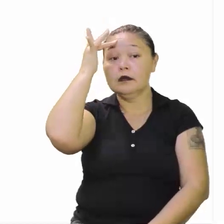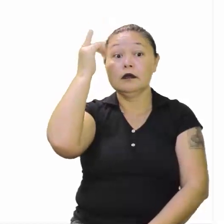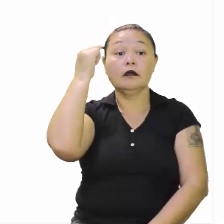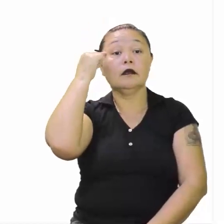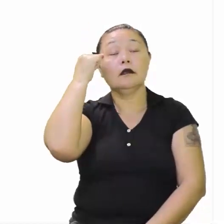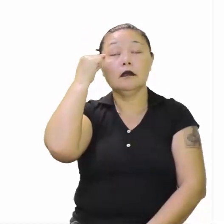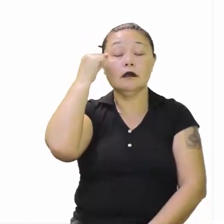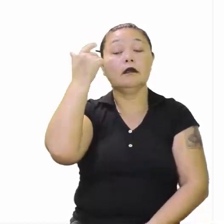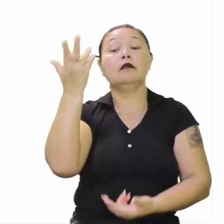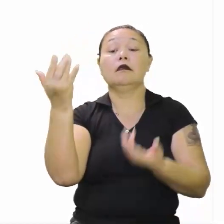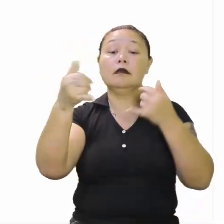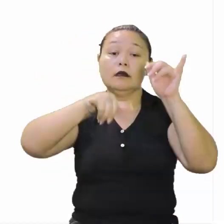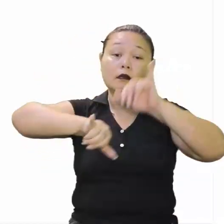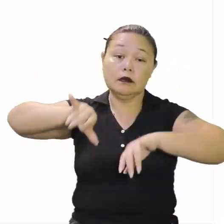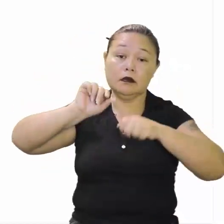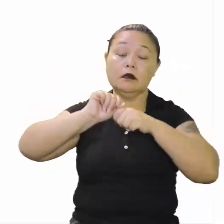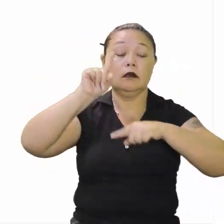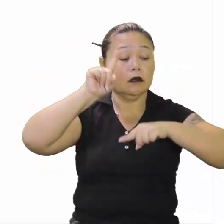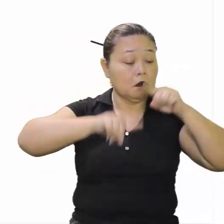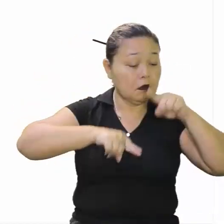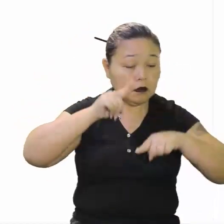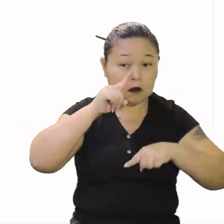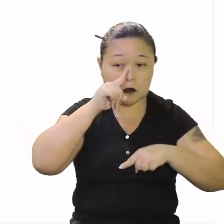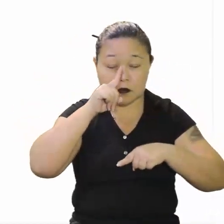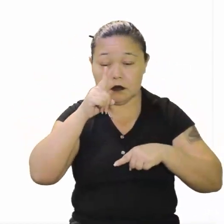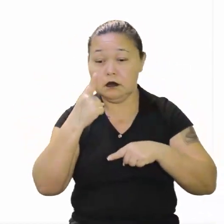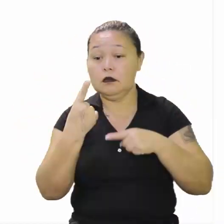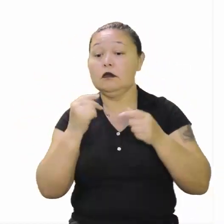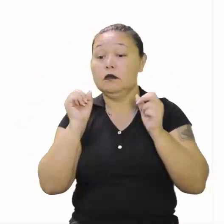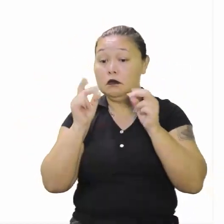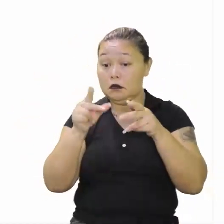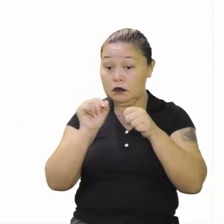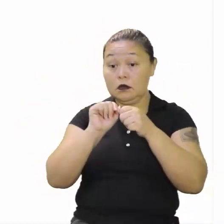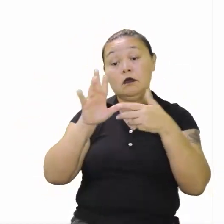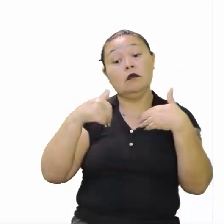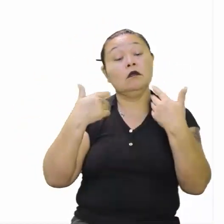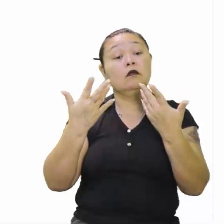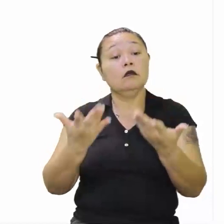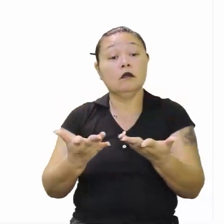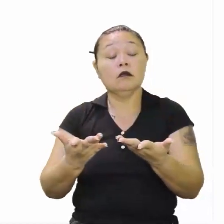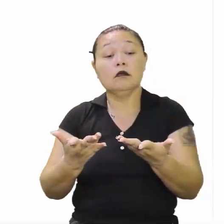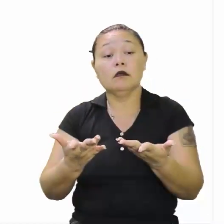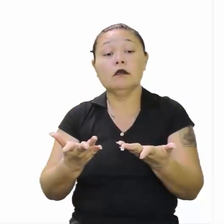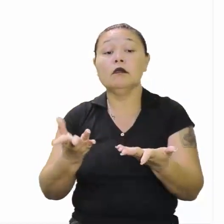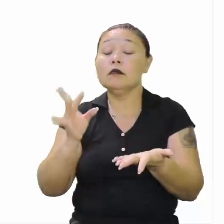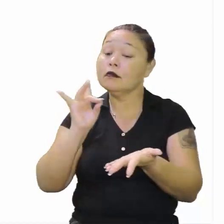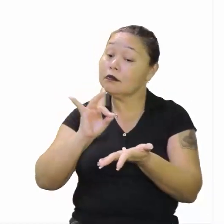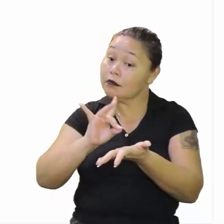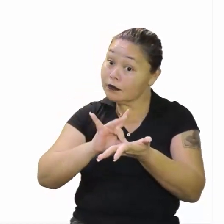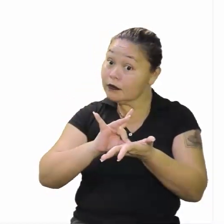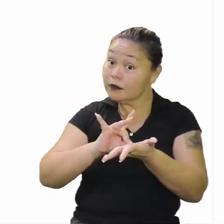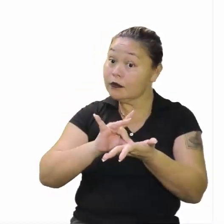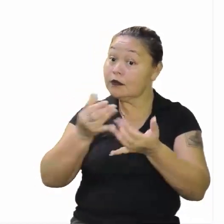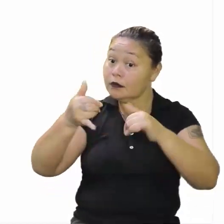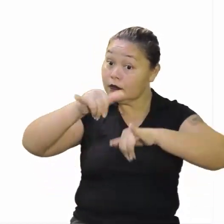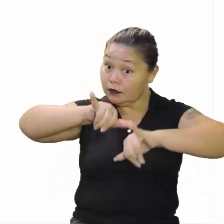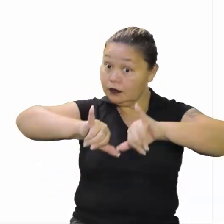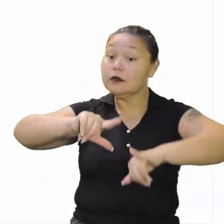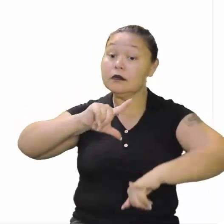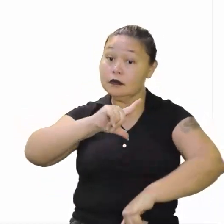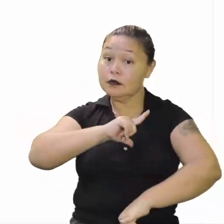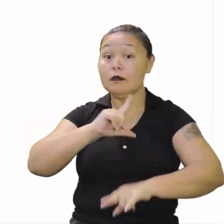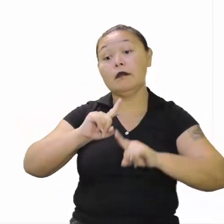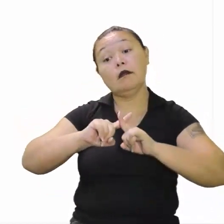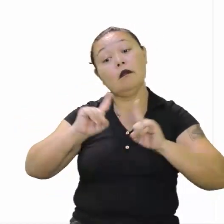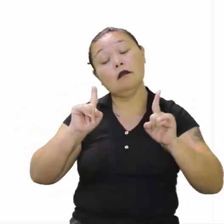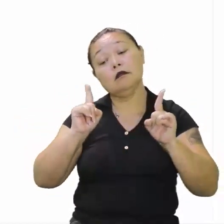que a química está em produtos perigosos, tóxicos ou venenosos, e ela está realmente, mas não é só